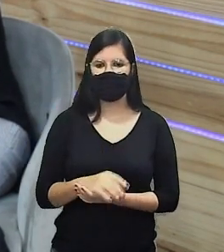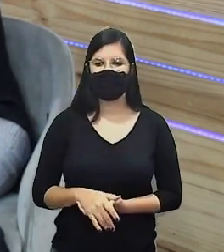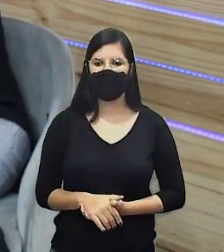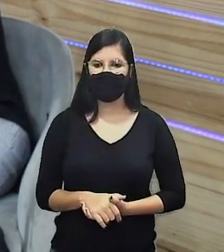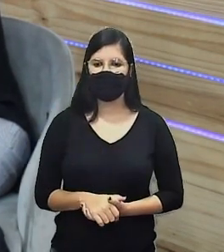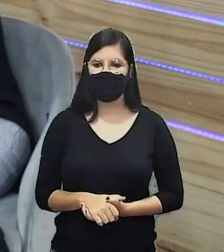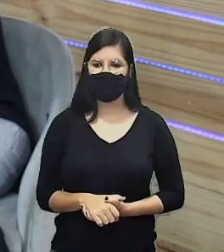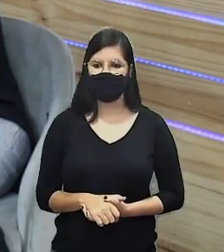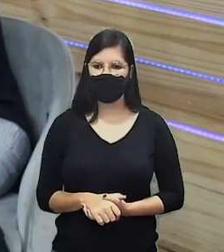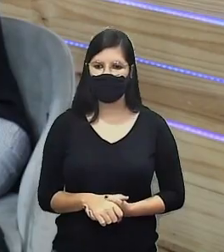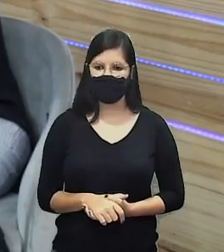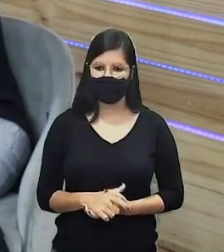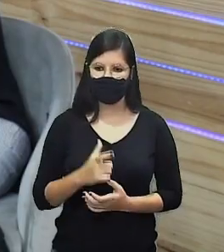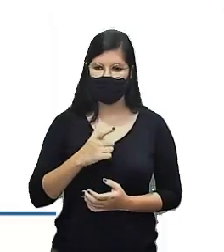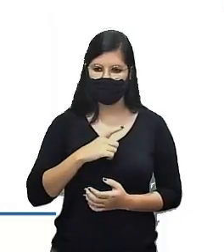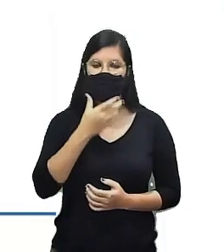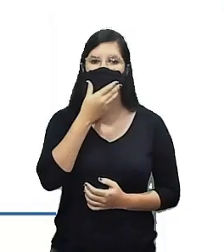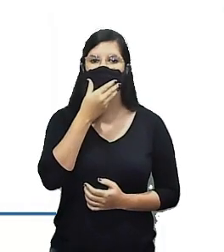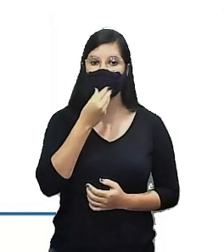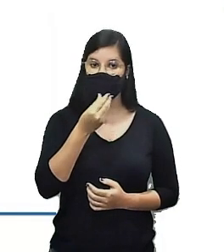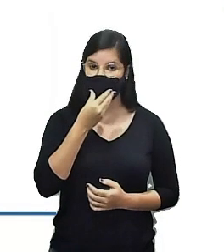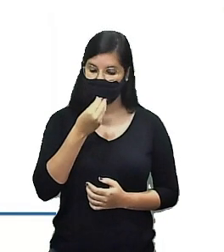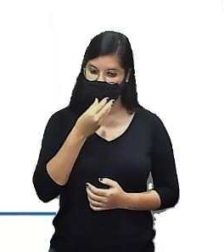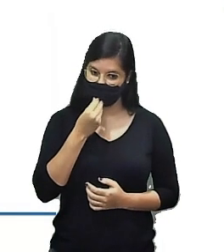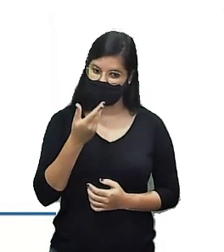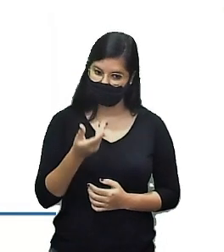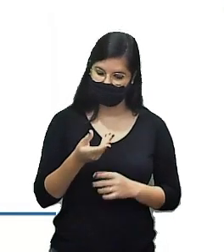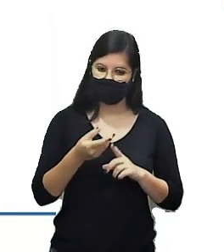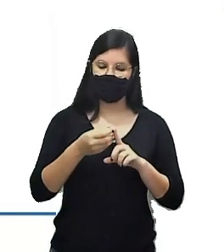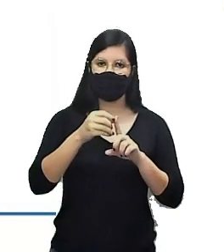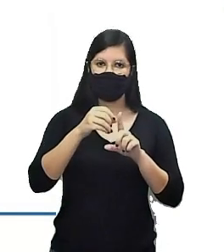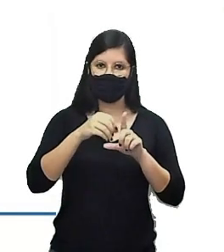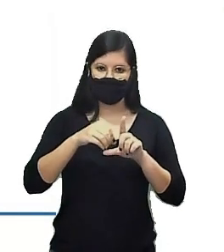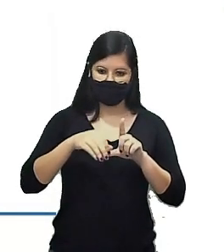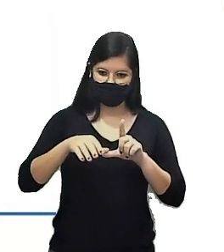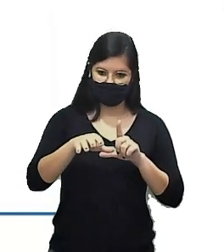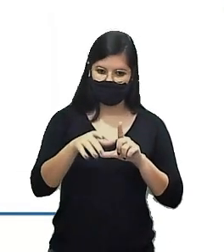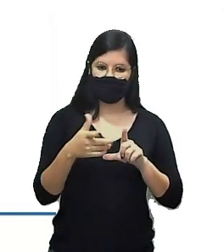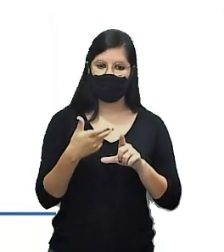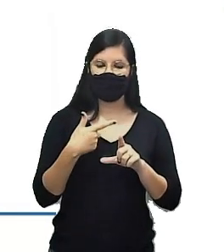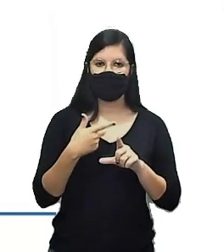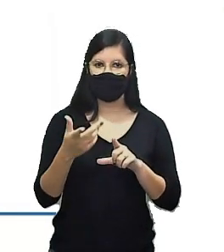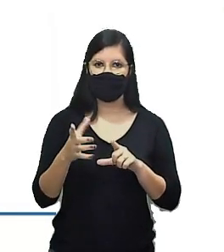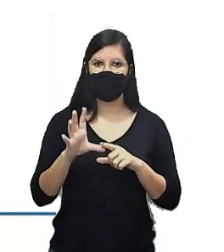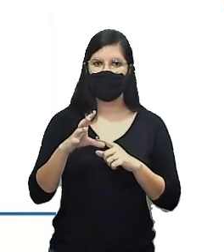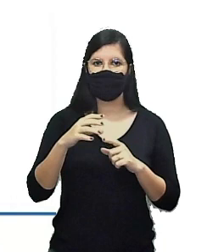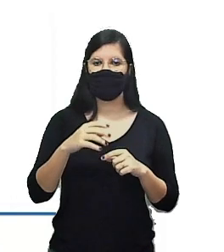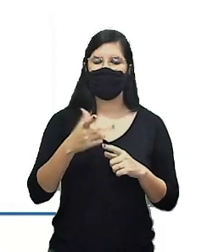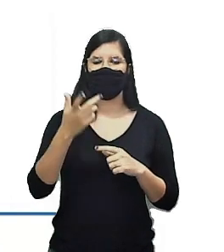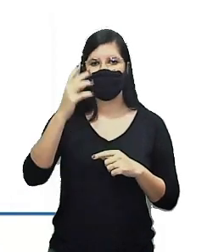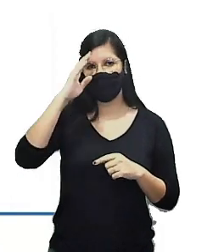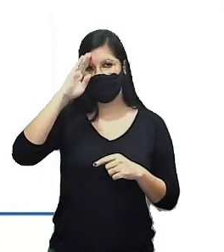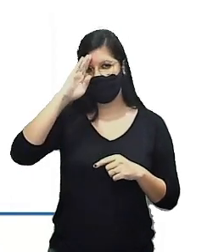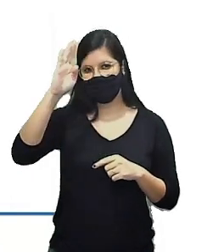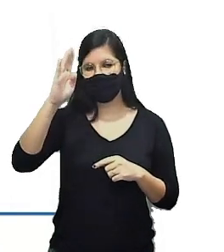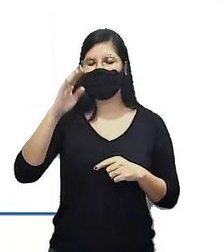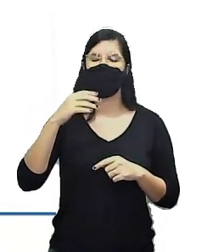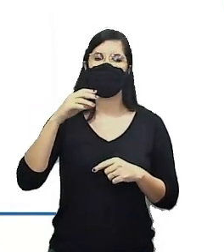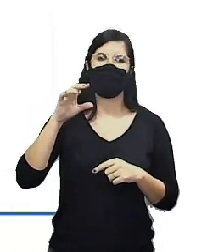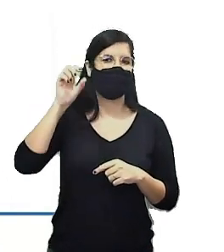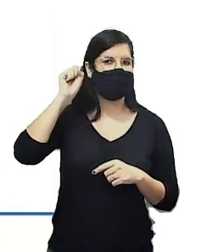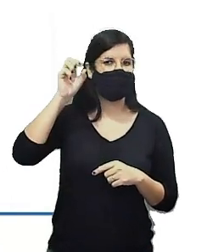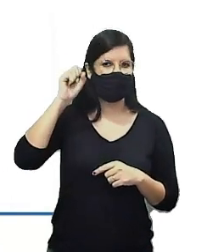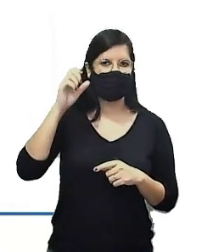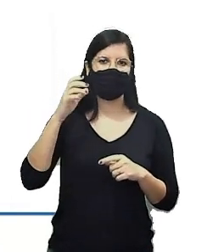sempre. Sim, a gente tem um influenciador, né, que estava à frente de um dos podcasts mais consumidos, mais assistidos